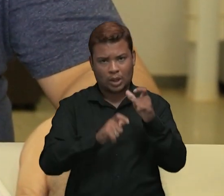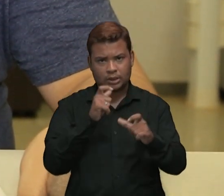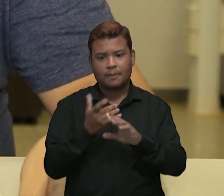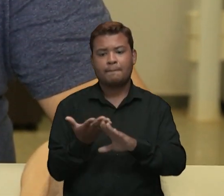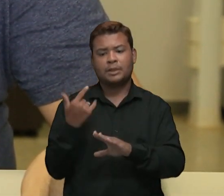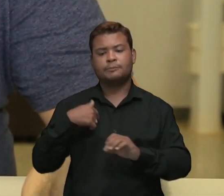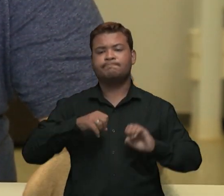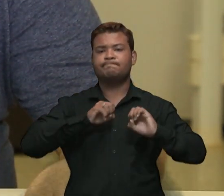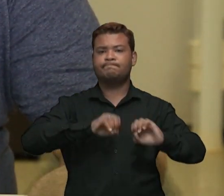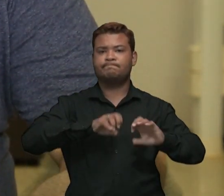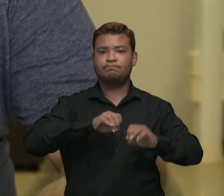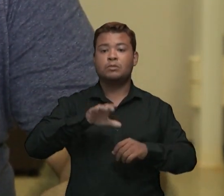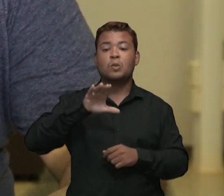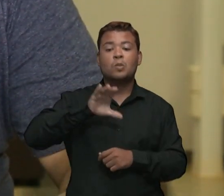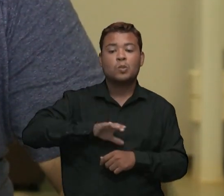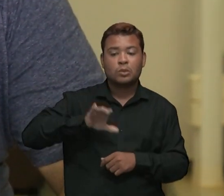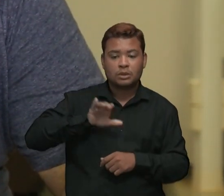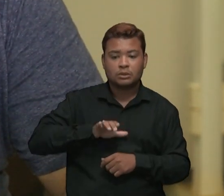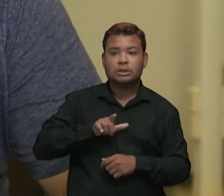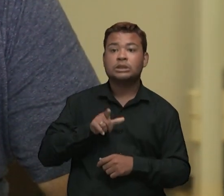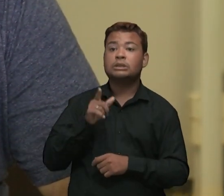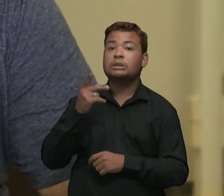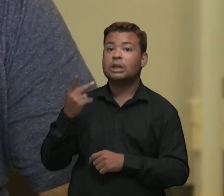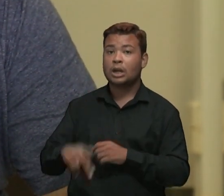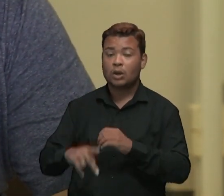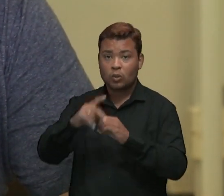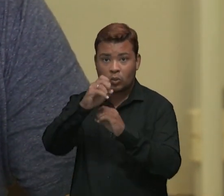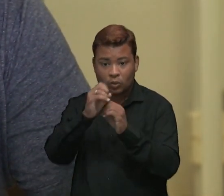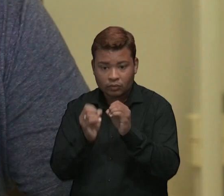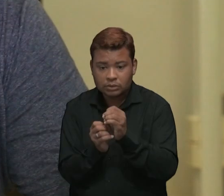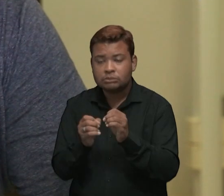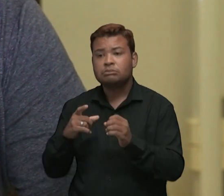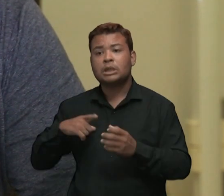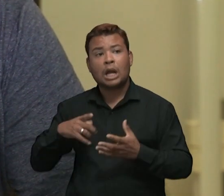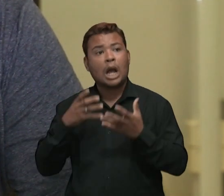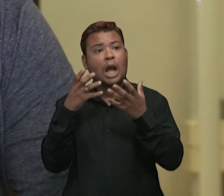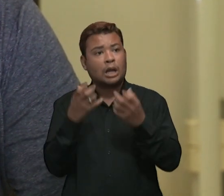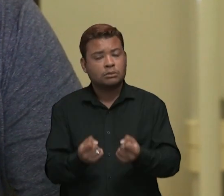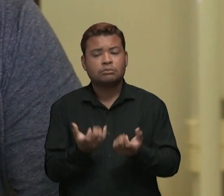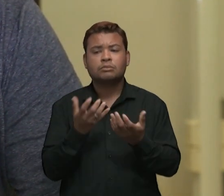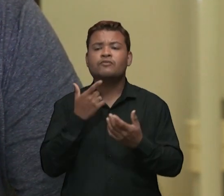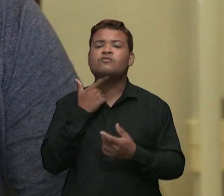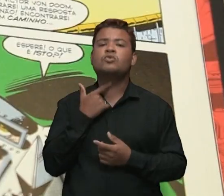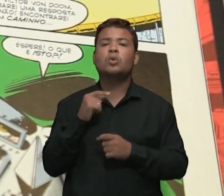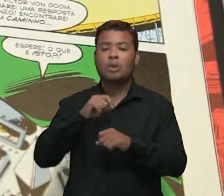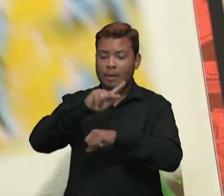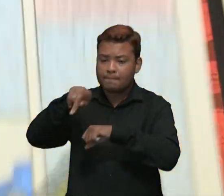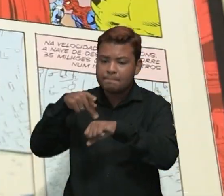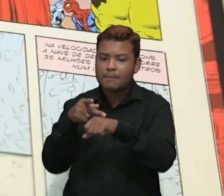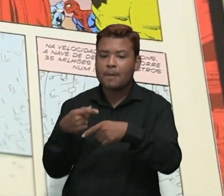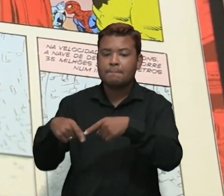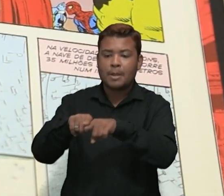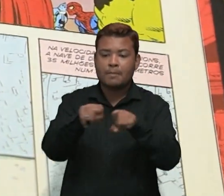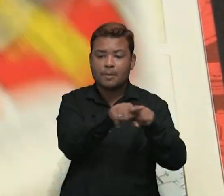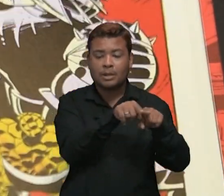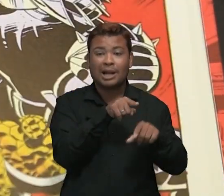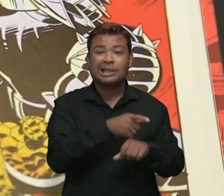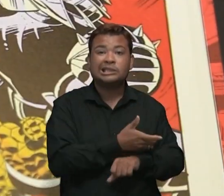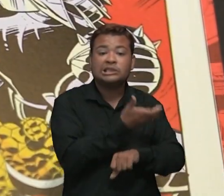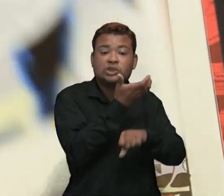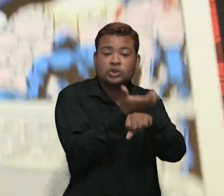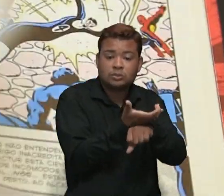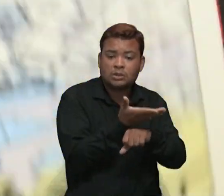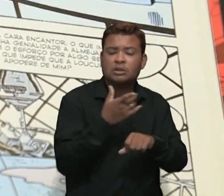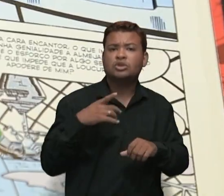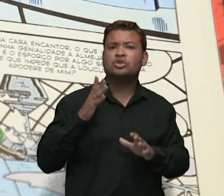português, mas com a adesão da UFG, a iniciativa de internacionalização, vem sendo uma matéria que já